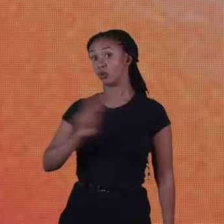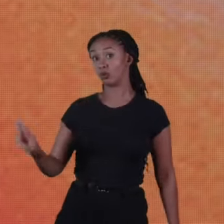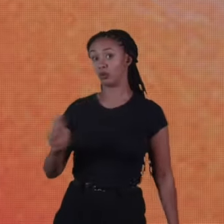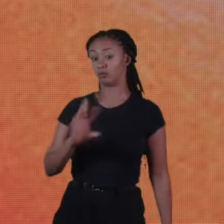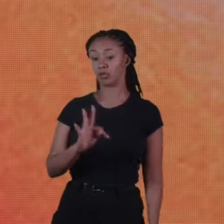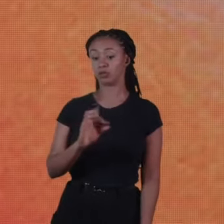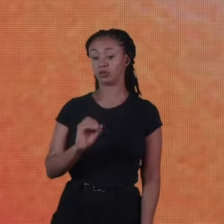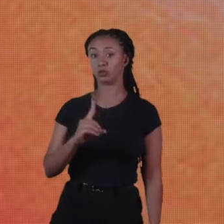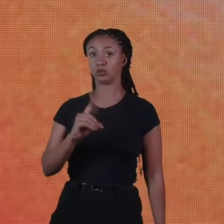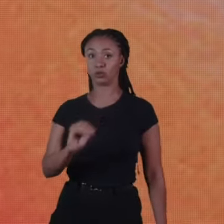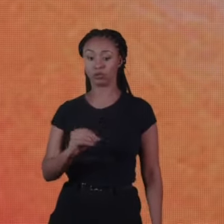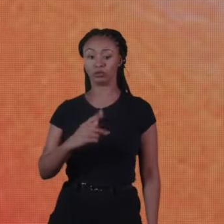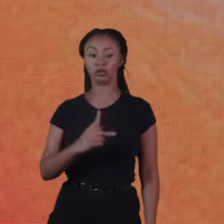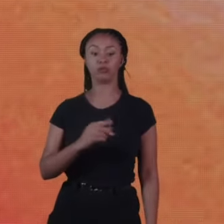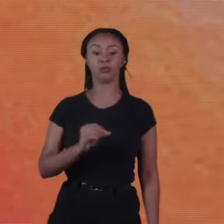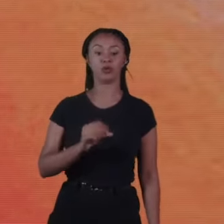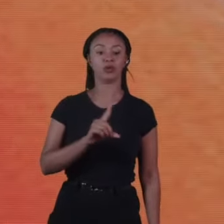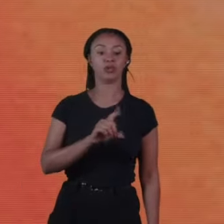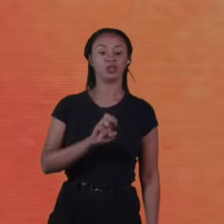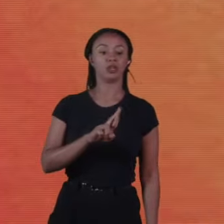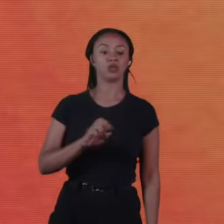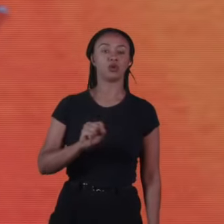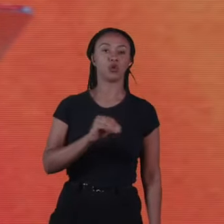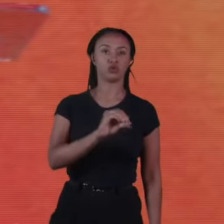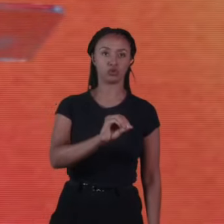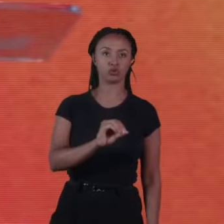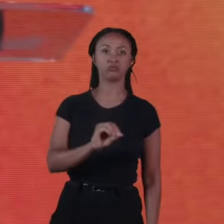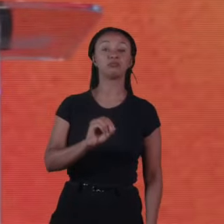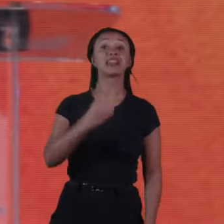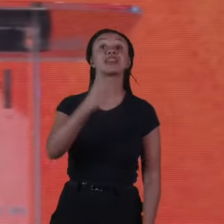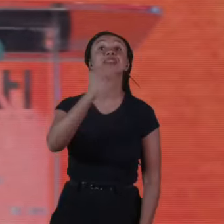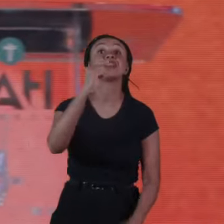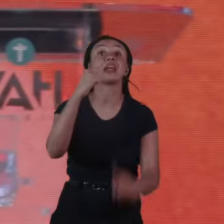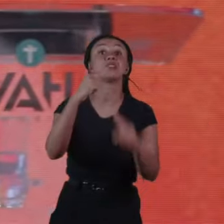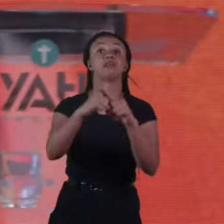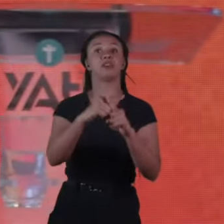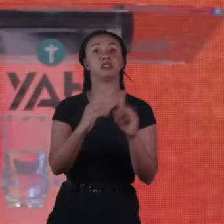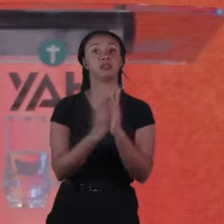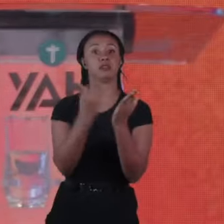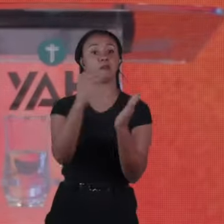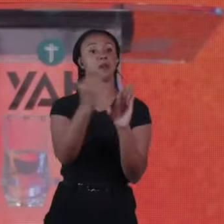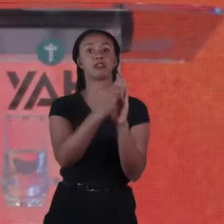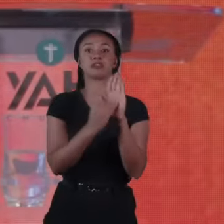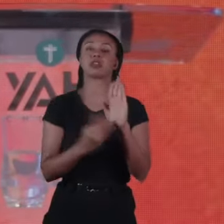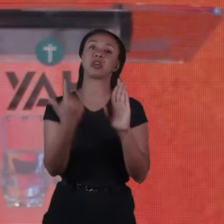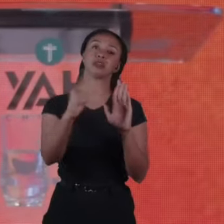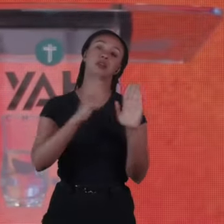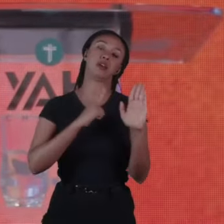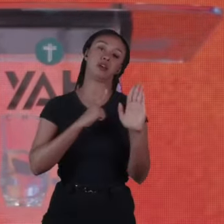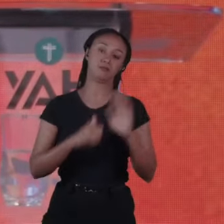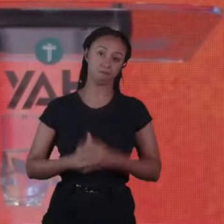Novo Testamento 10 vezes. Existem 10 citações do Todo-Poderoso.